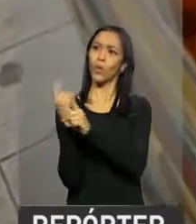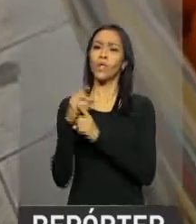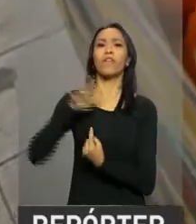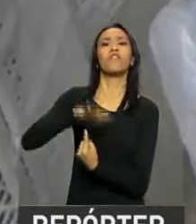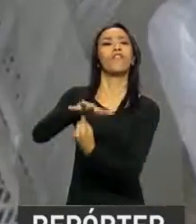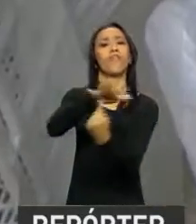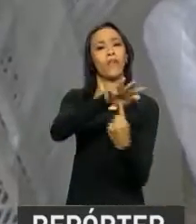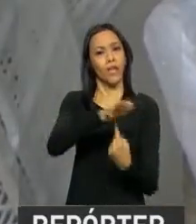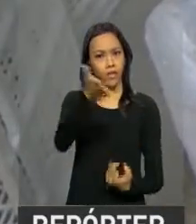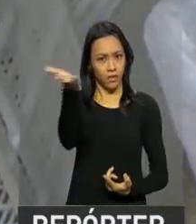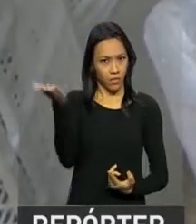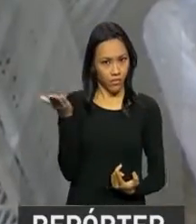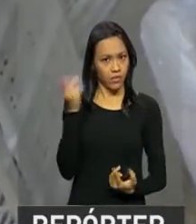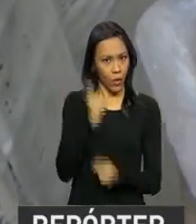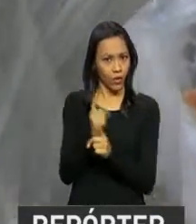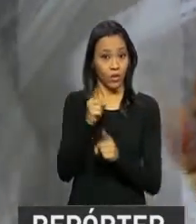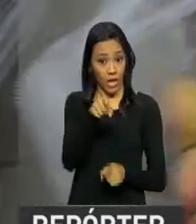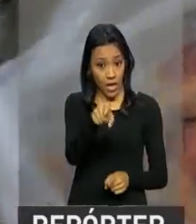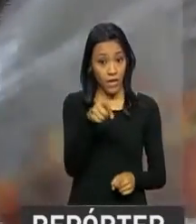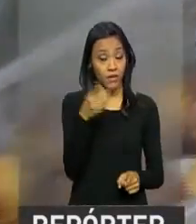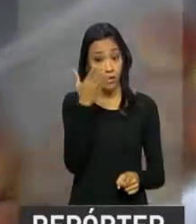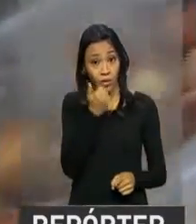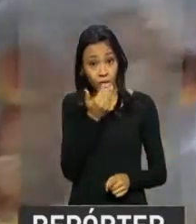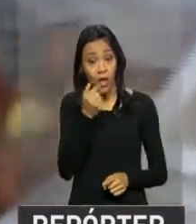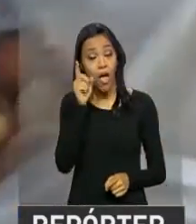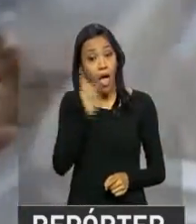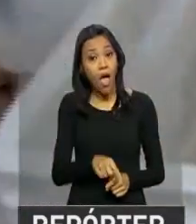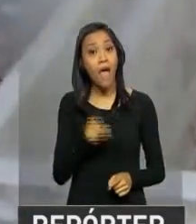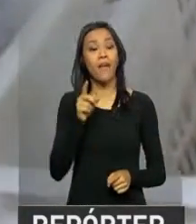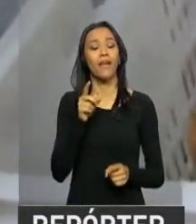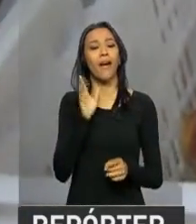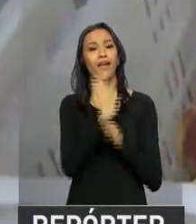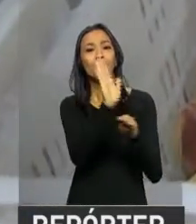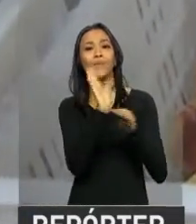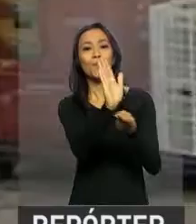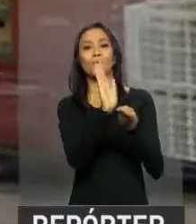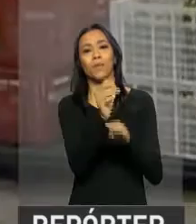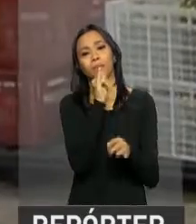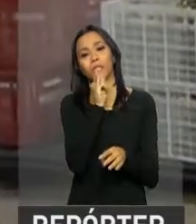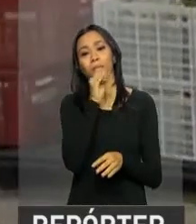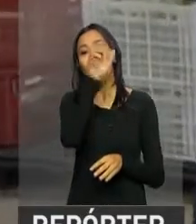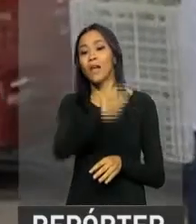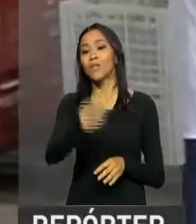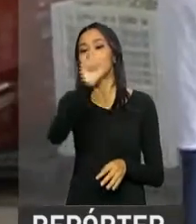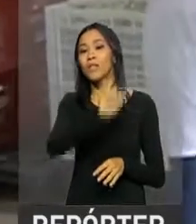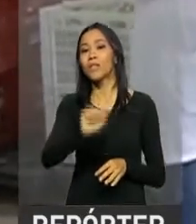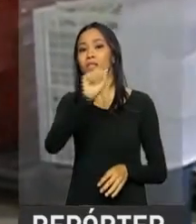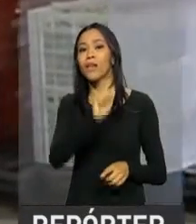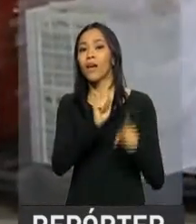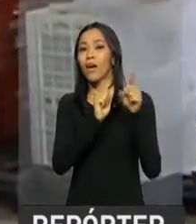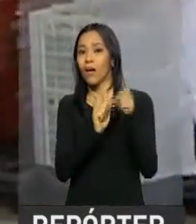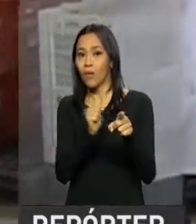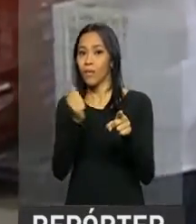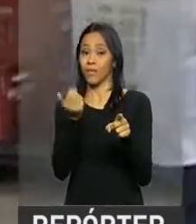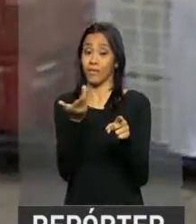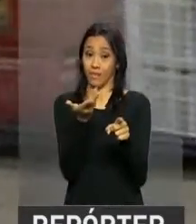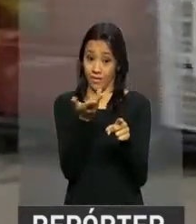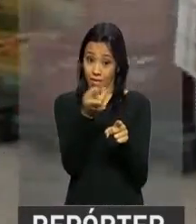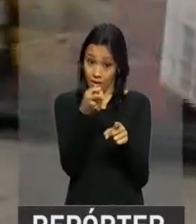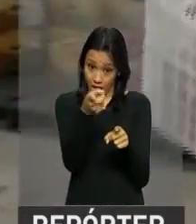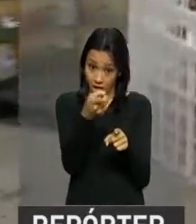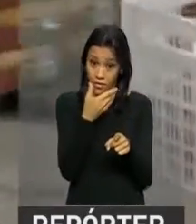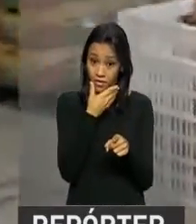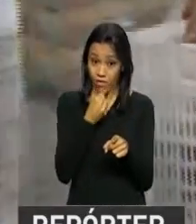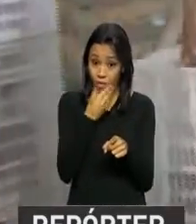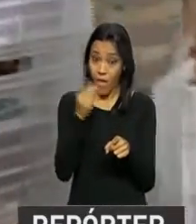feiras por aí. São alimentos que fazem a diferença para instituições como a Associação Amigos do Coração de Jesus. O